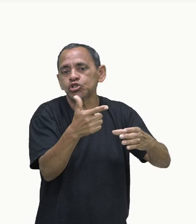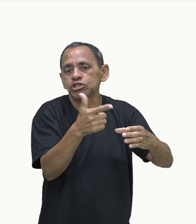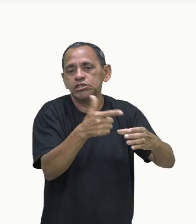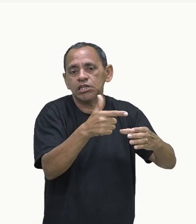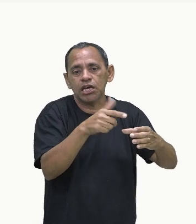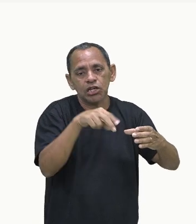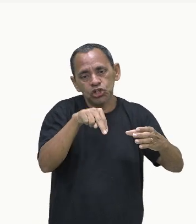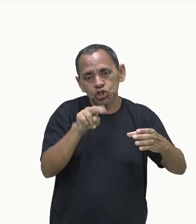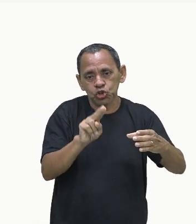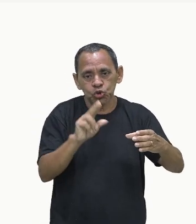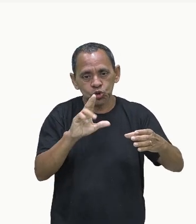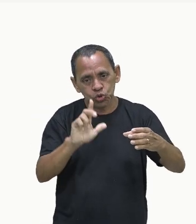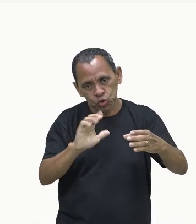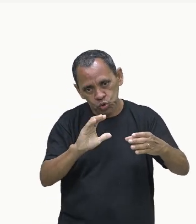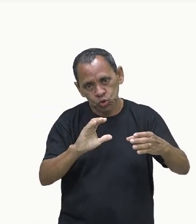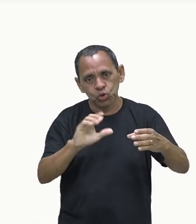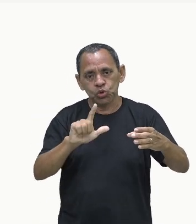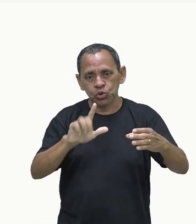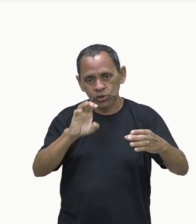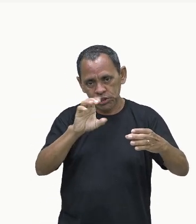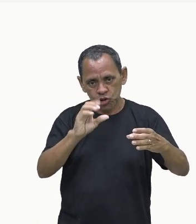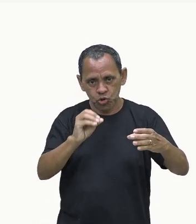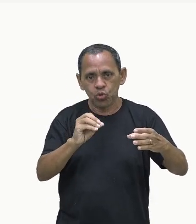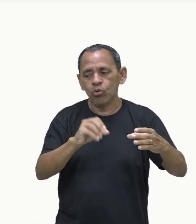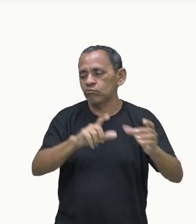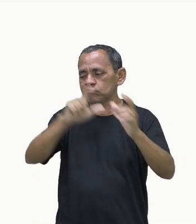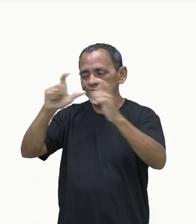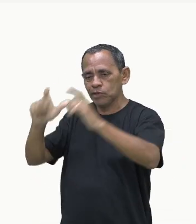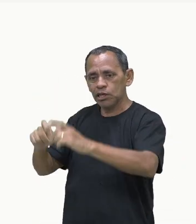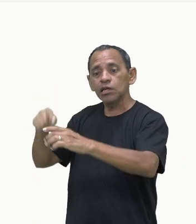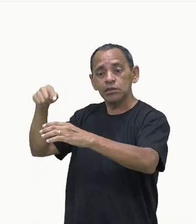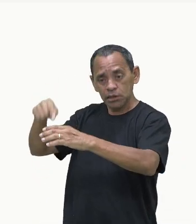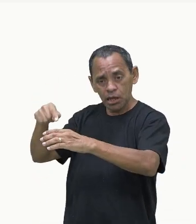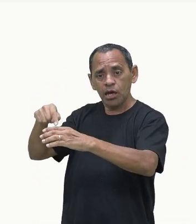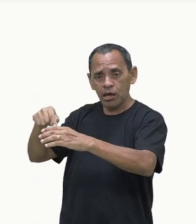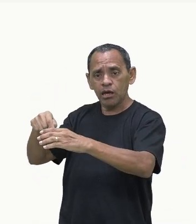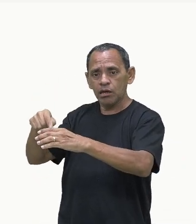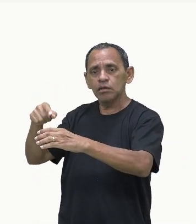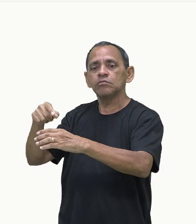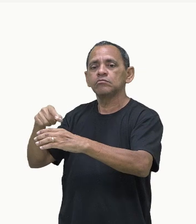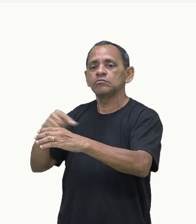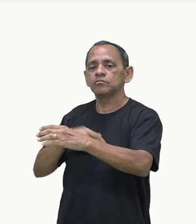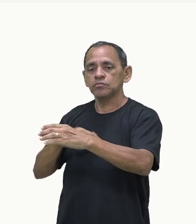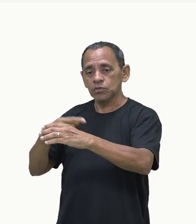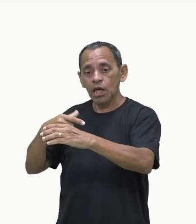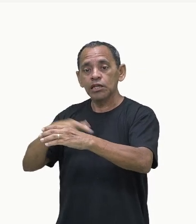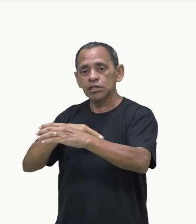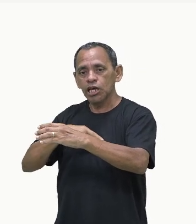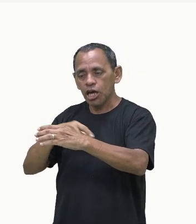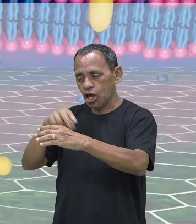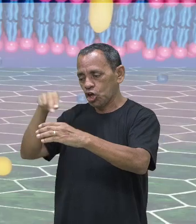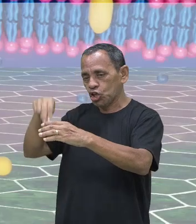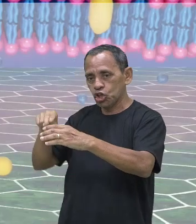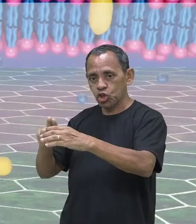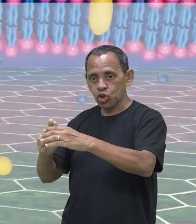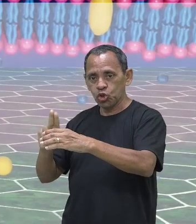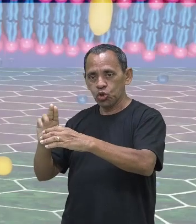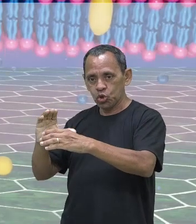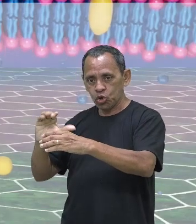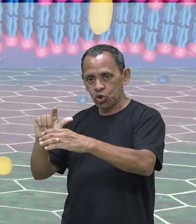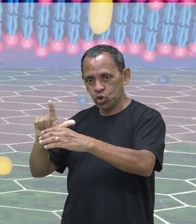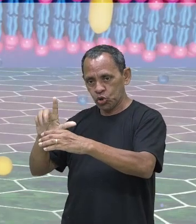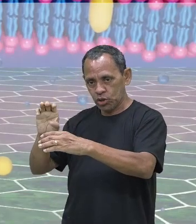individualizado, enquanto que nas células eucarióticas nós já temos o núcleo individualizado e o DNA